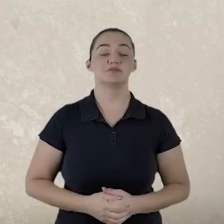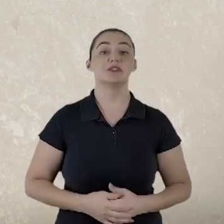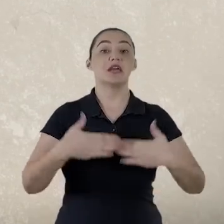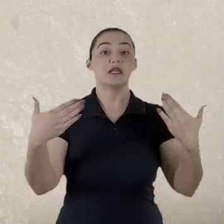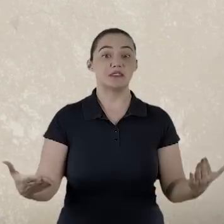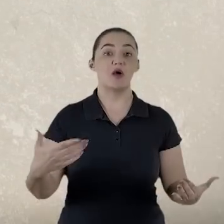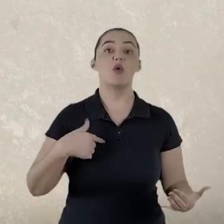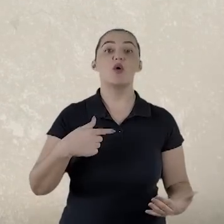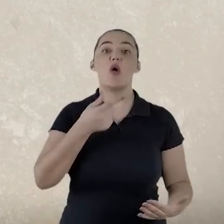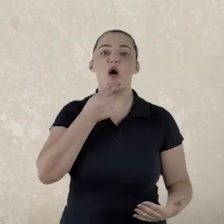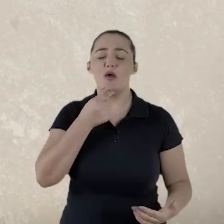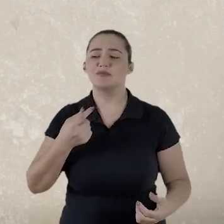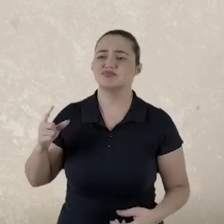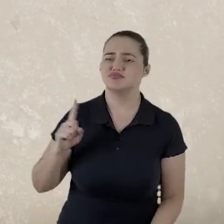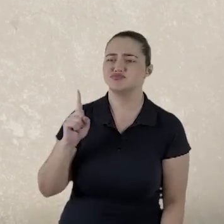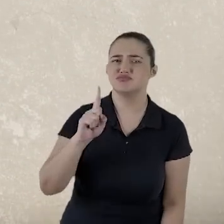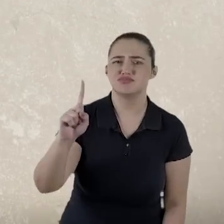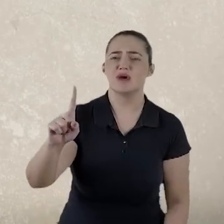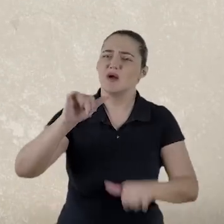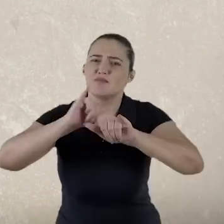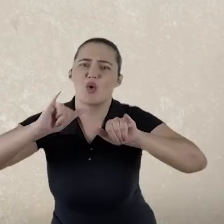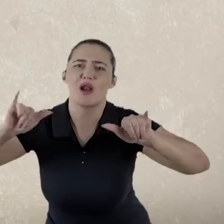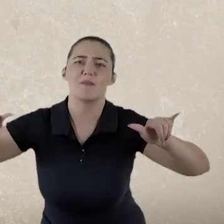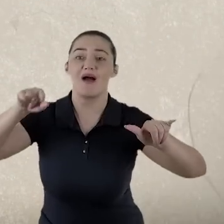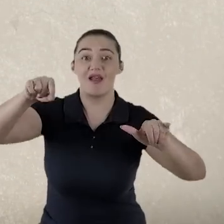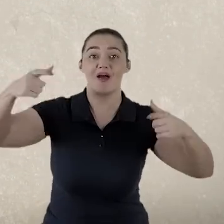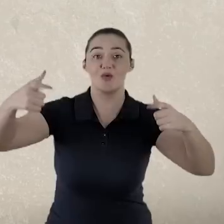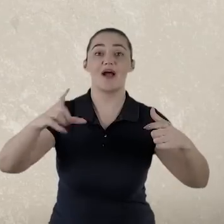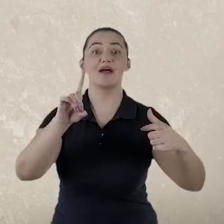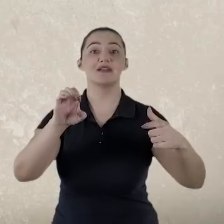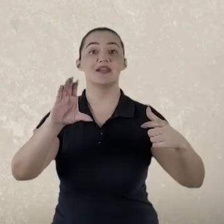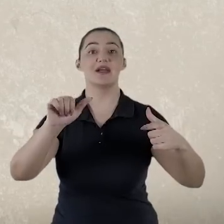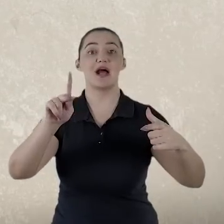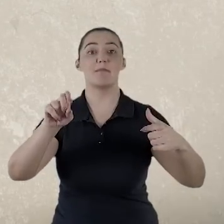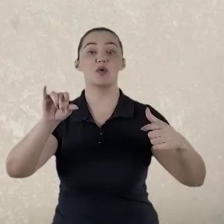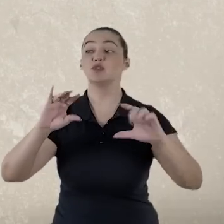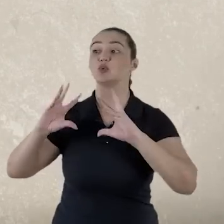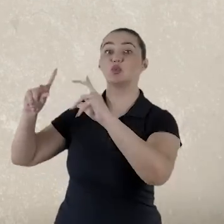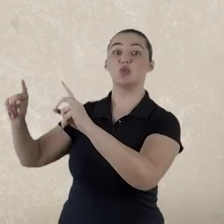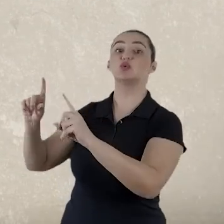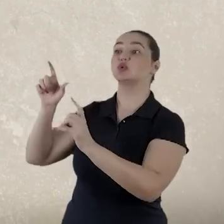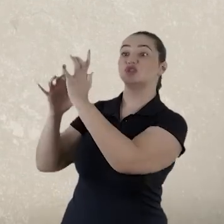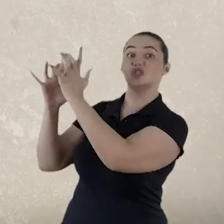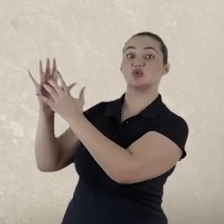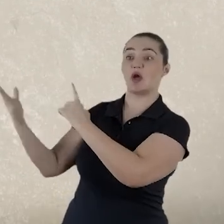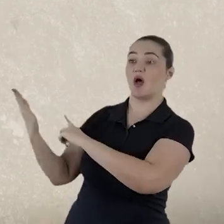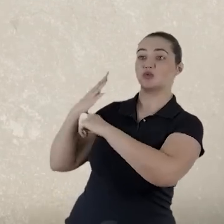foi e começou a proclamar em Decápolis tudo o que Jesus lhe tinha feito, e todos se